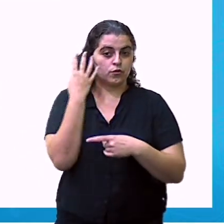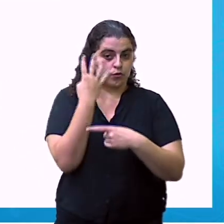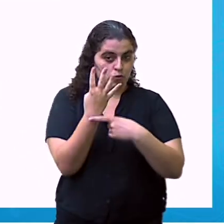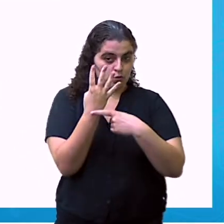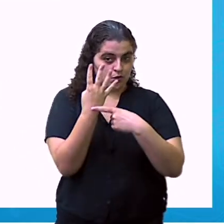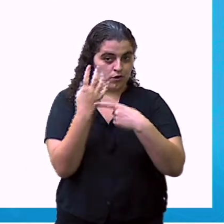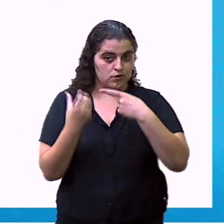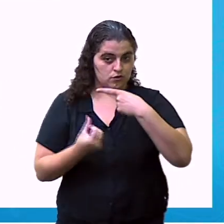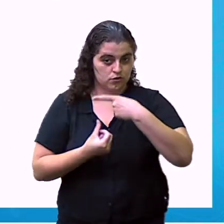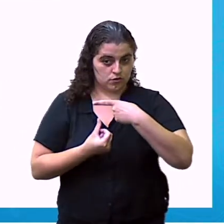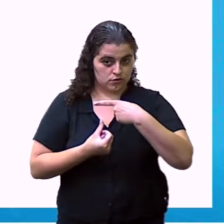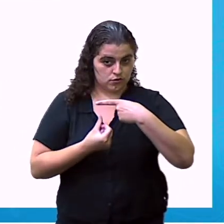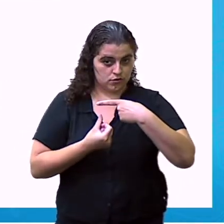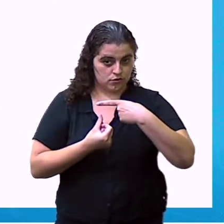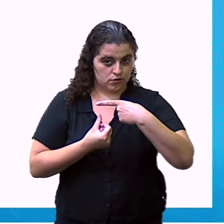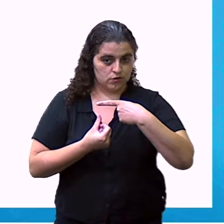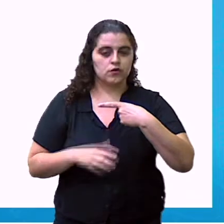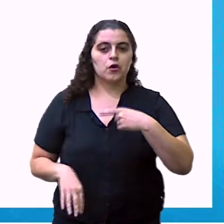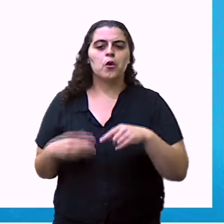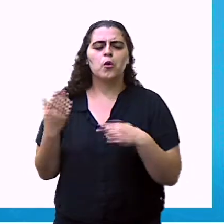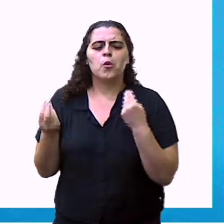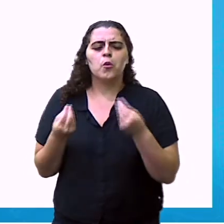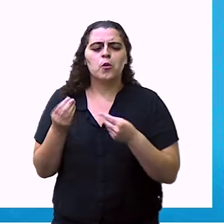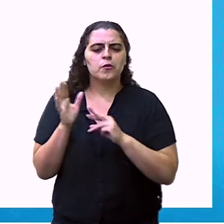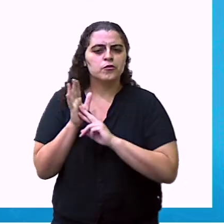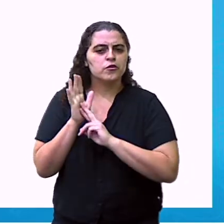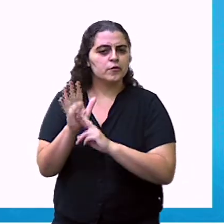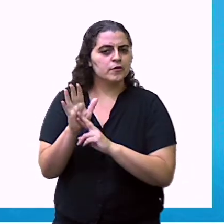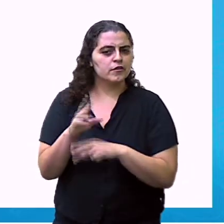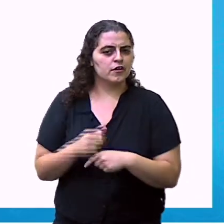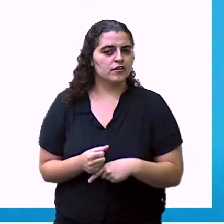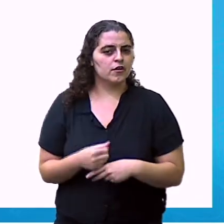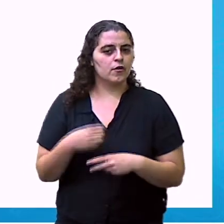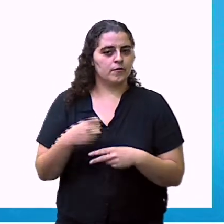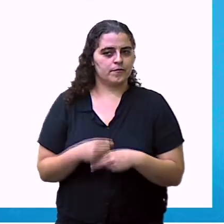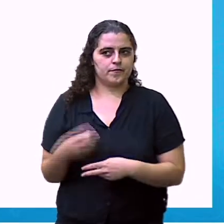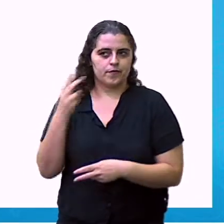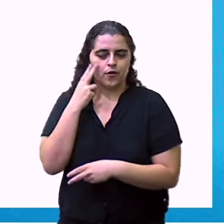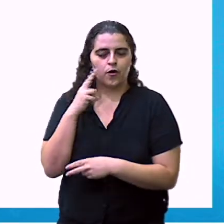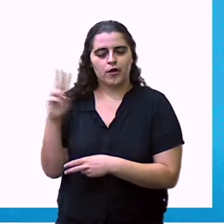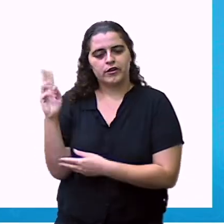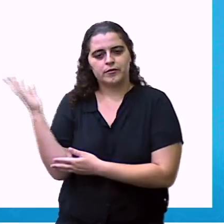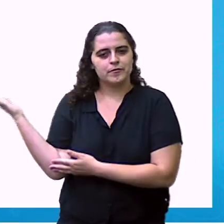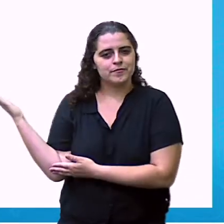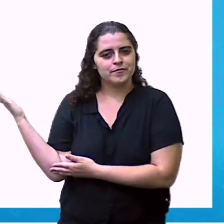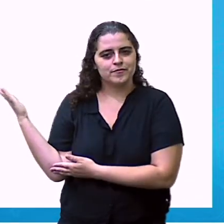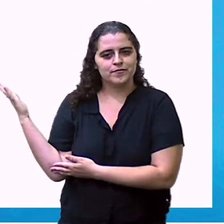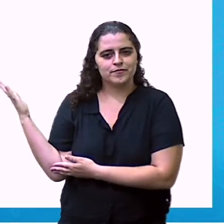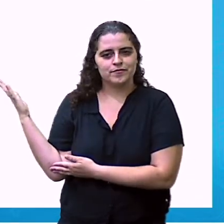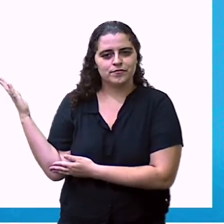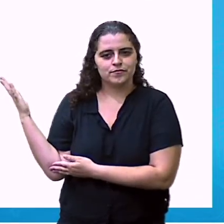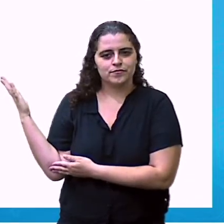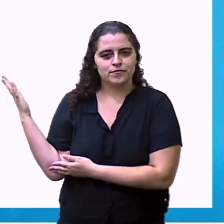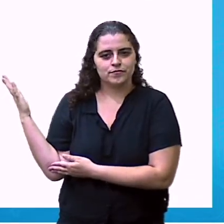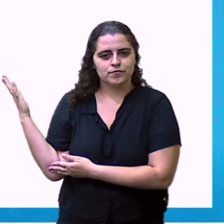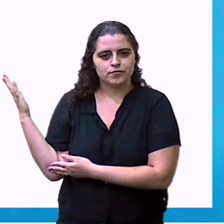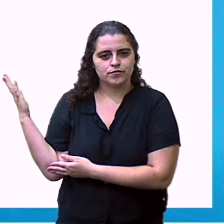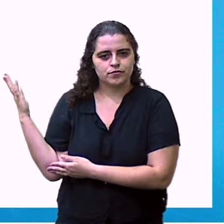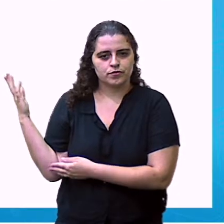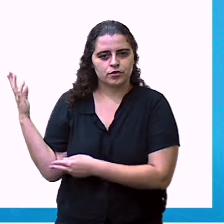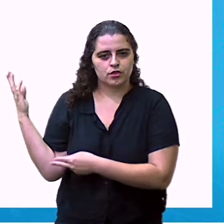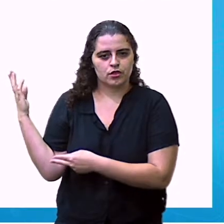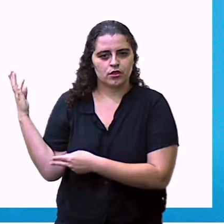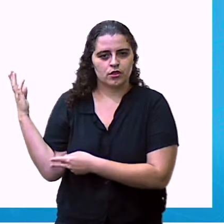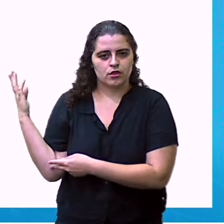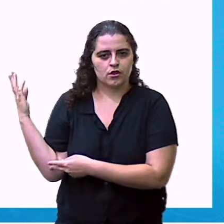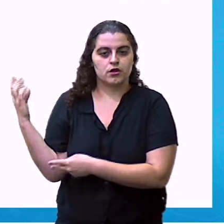4 partes dela. Como a gente representa esse número fracionário, então? Então, nós temos aqui o número